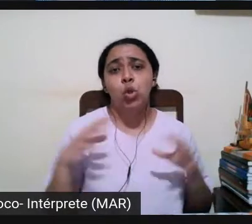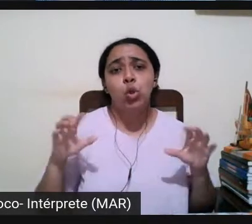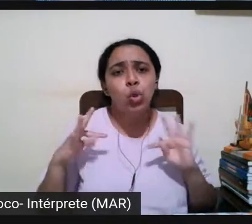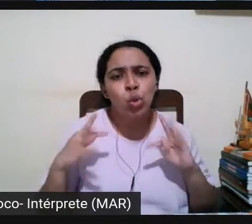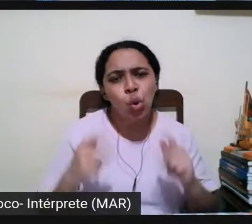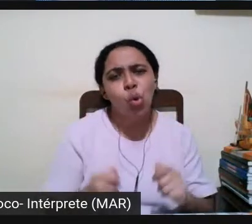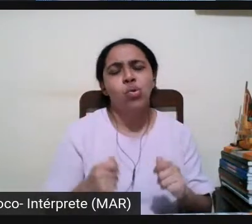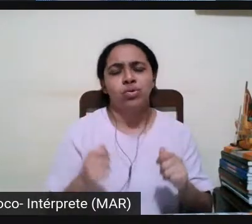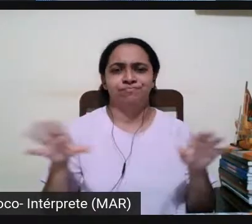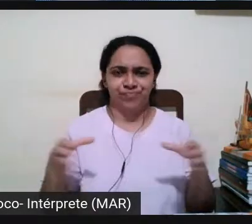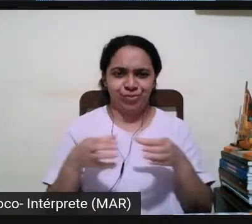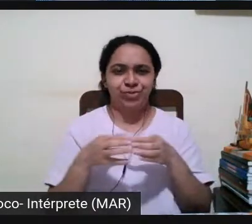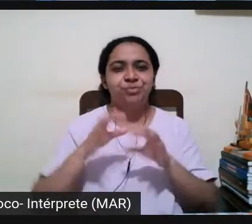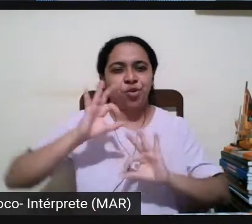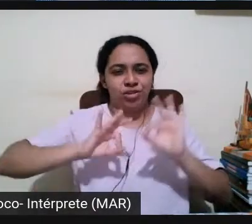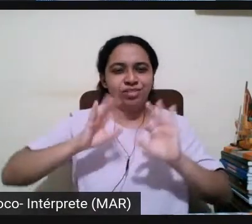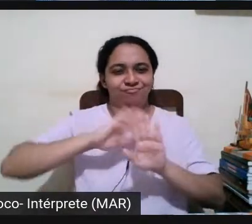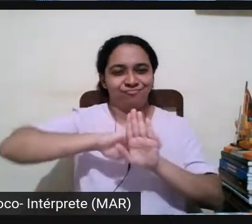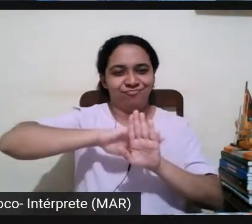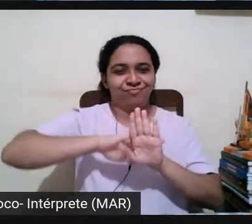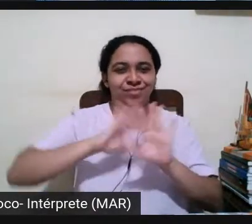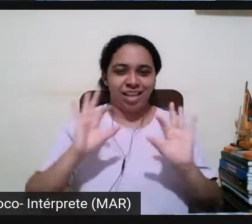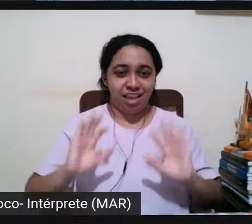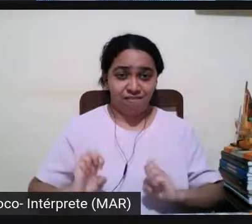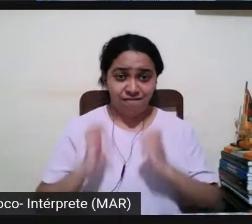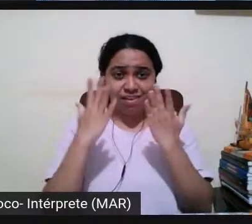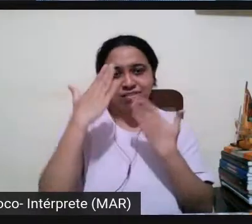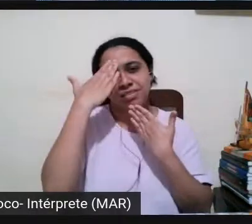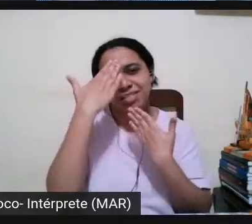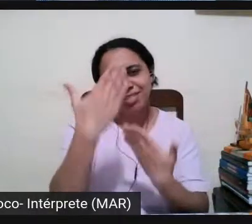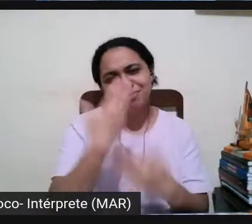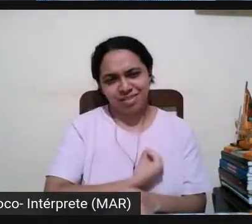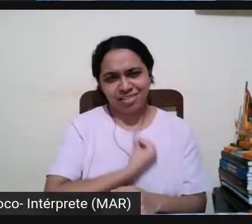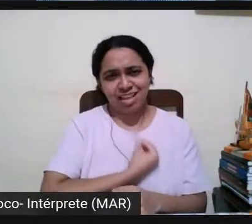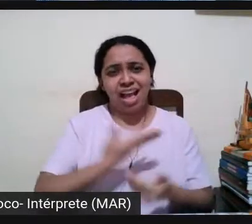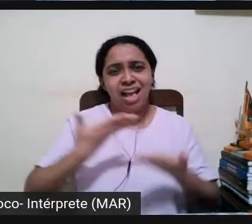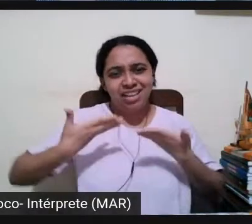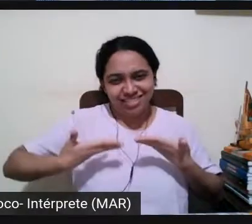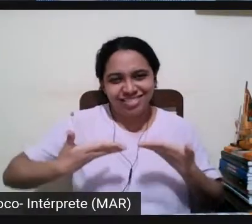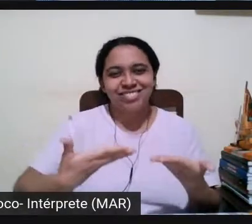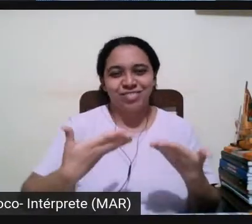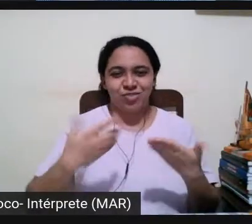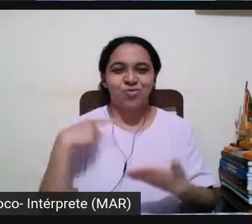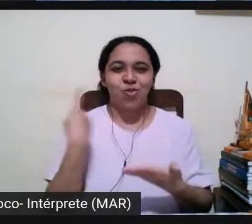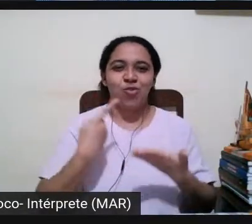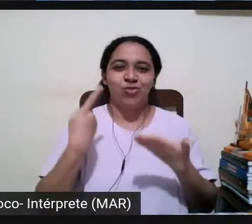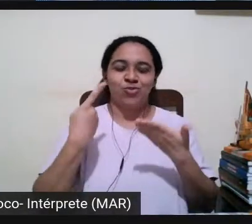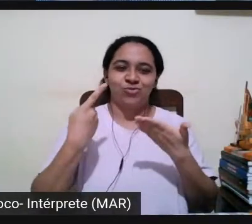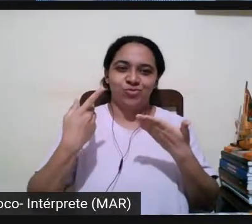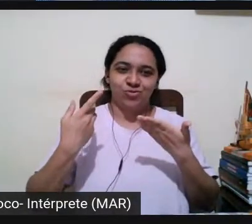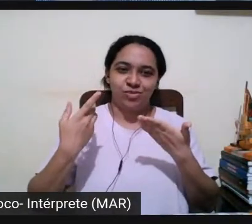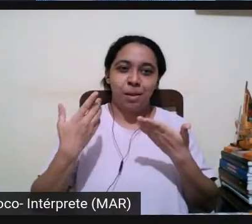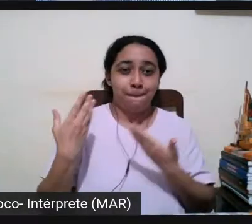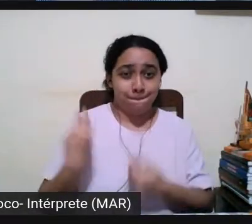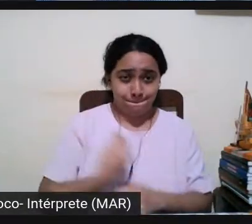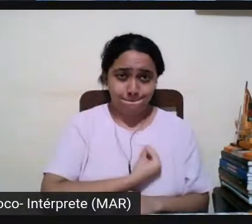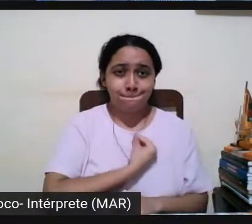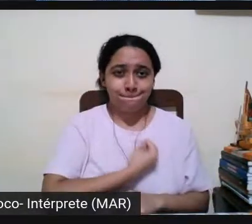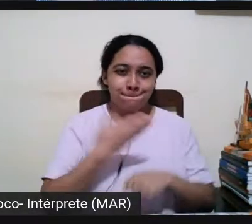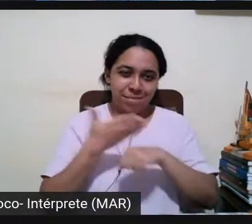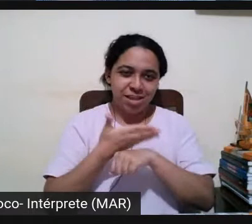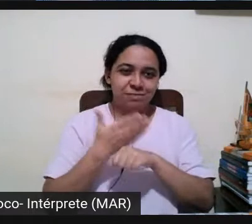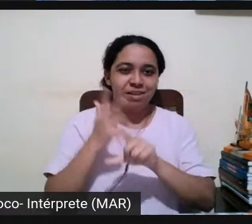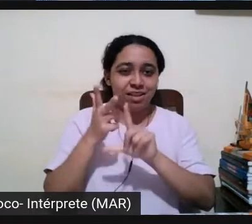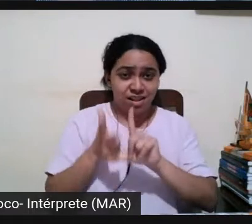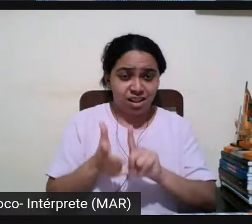comissão agradecer a sua participação é assim que ter aceitado nosso convite para participar dessa nossa Live a gente